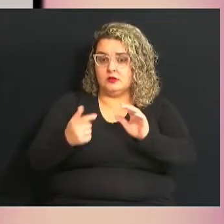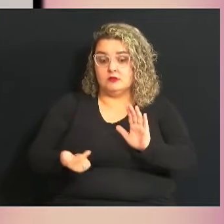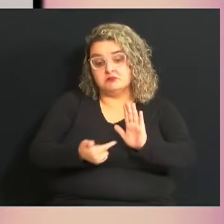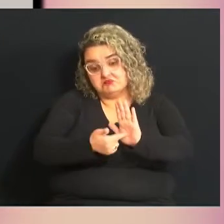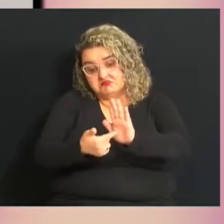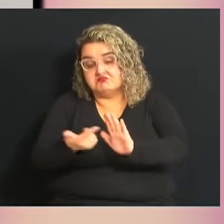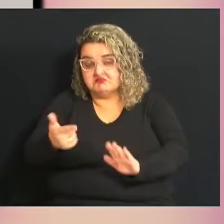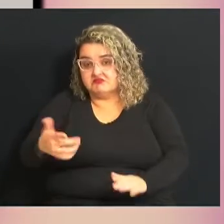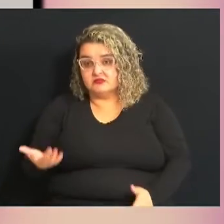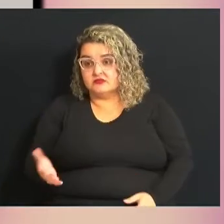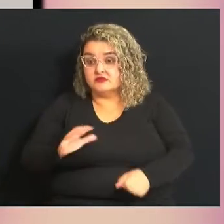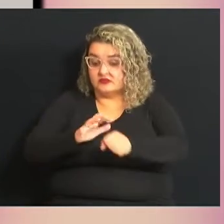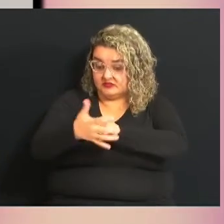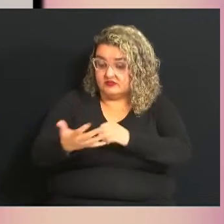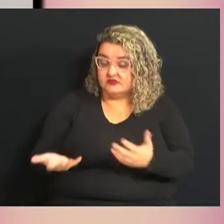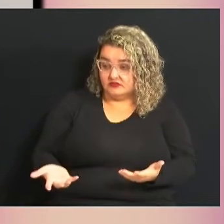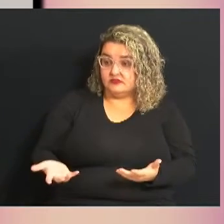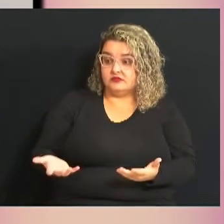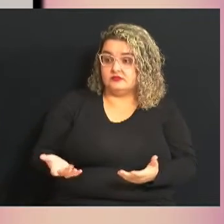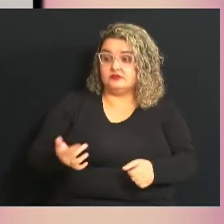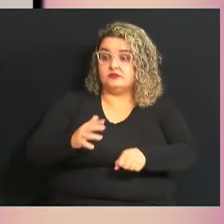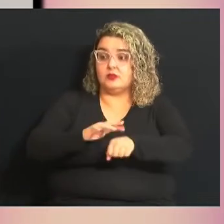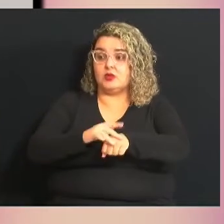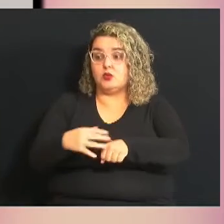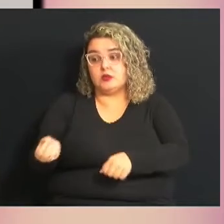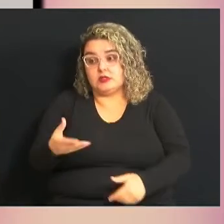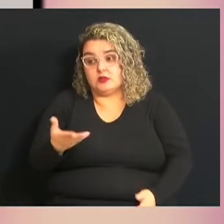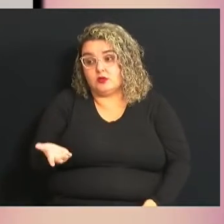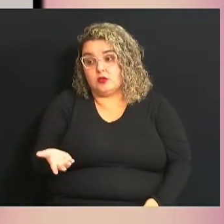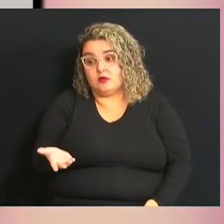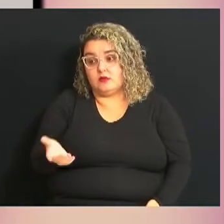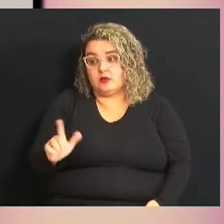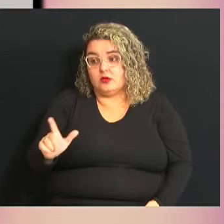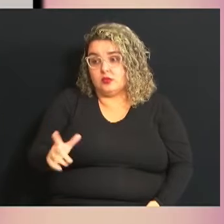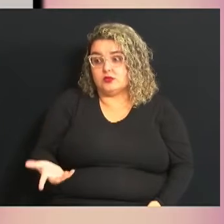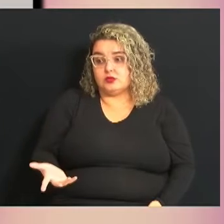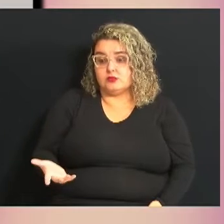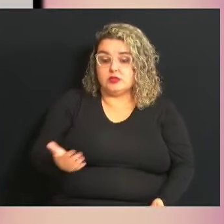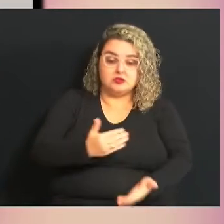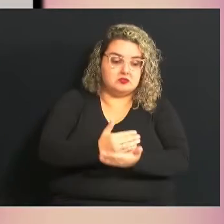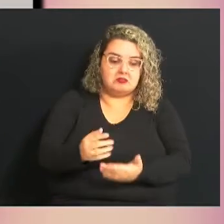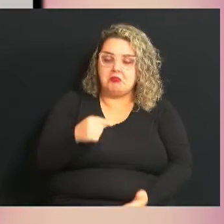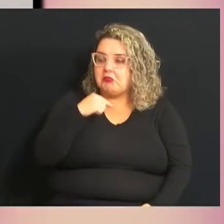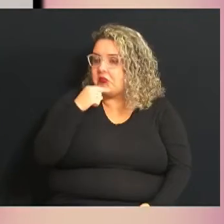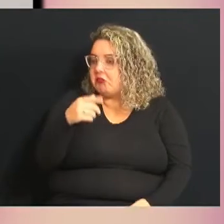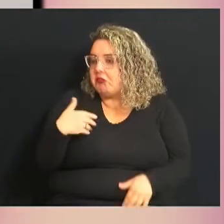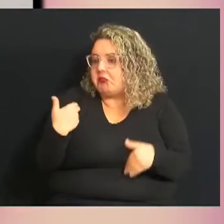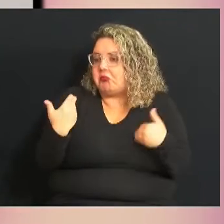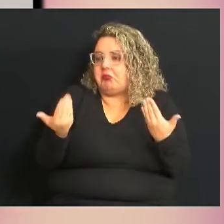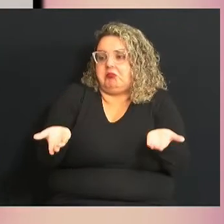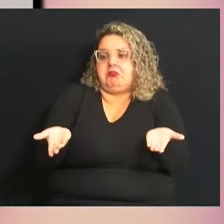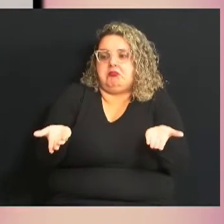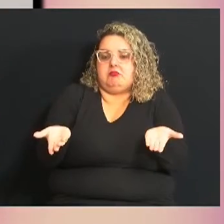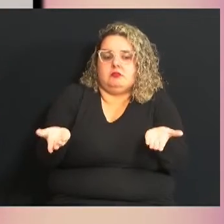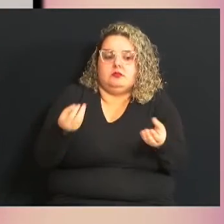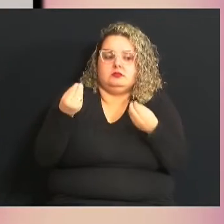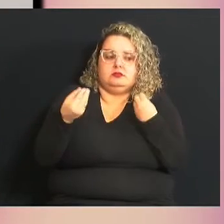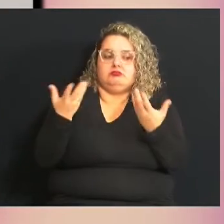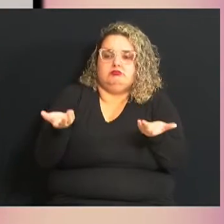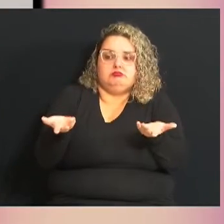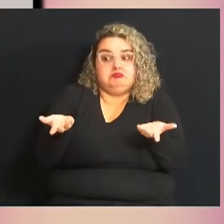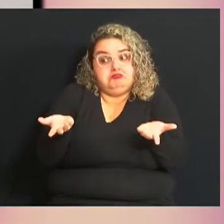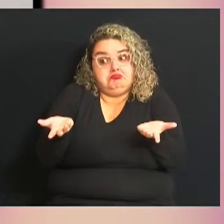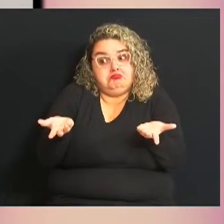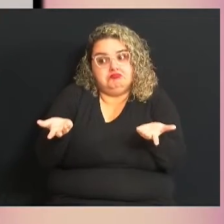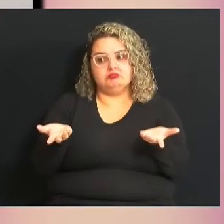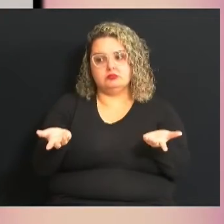Covid foi uma doença nova, né? E que no começo ninguém sabia para que lugar que nós iríamos chegar, né? E